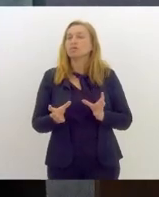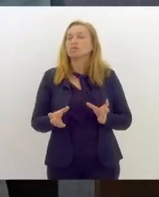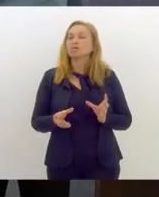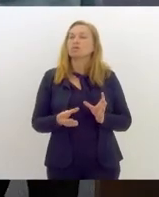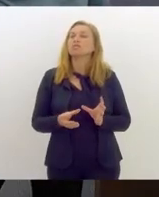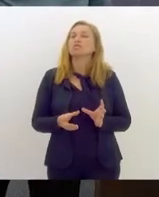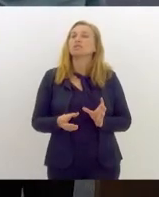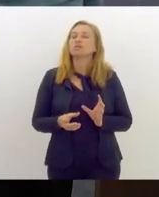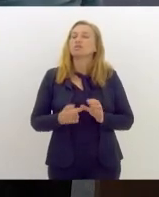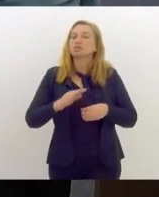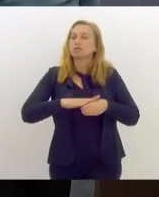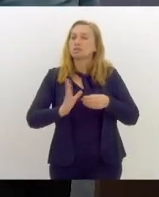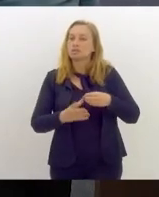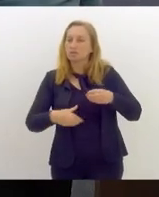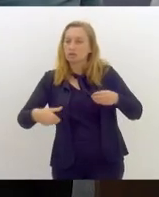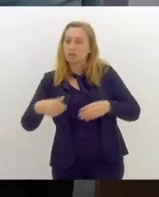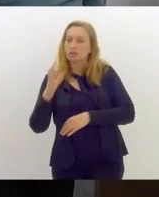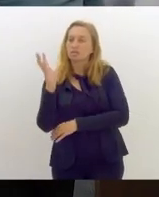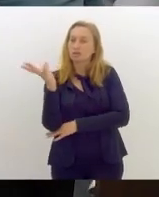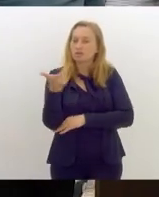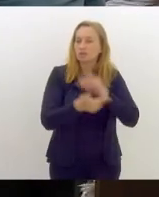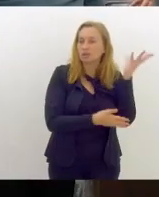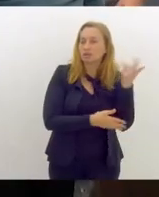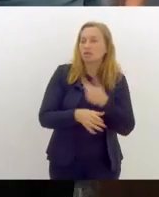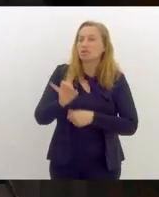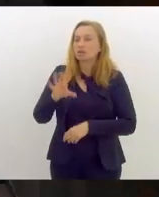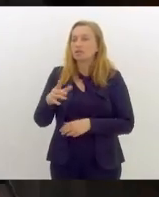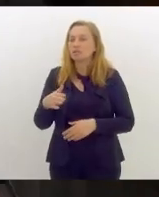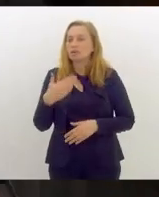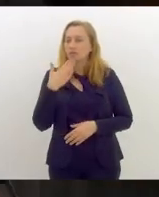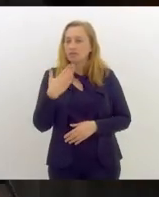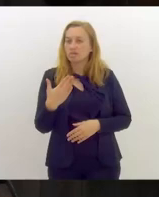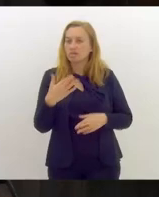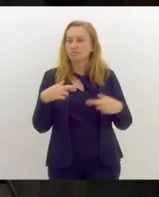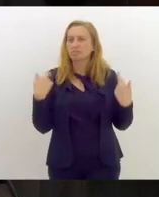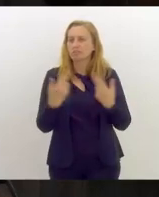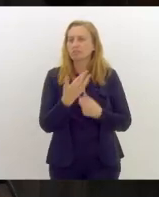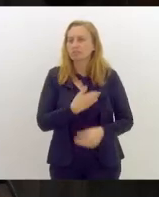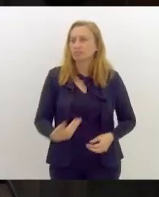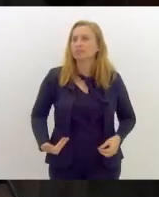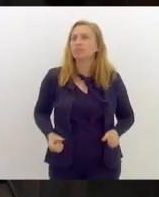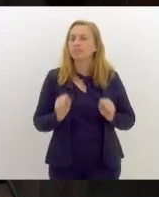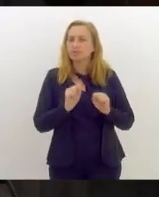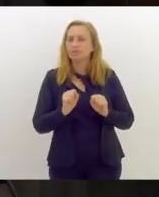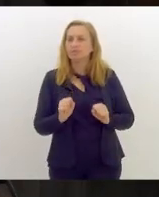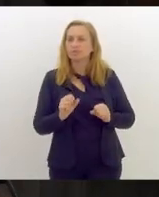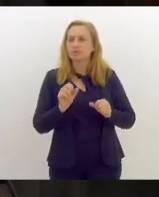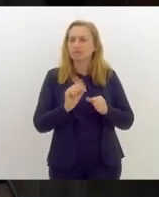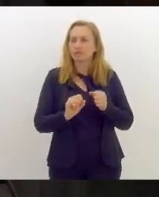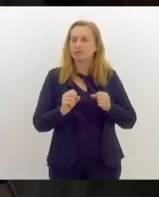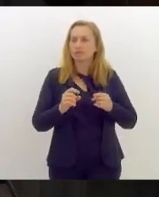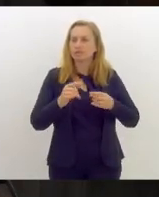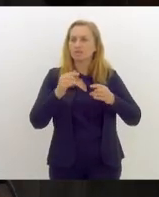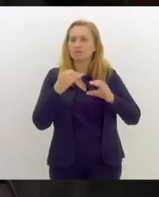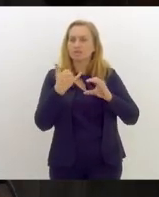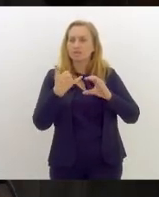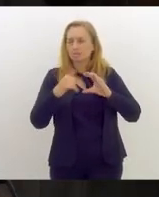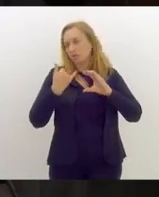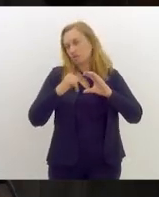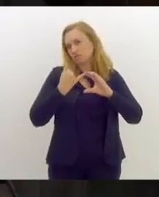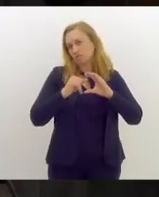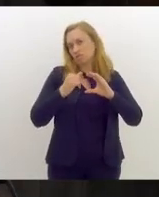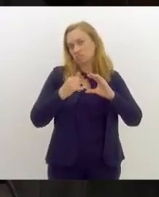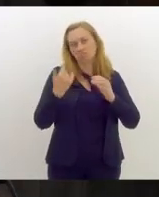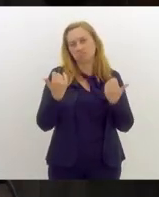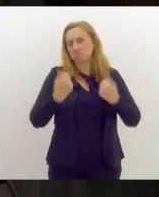do vosso excelência eu só queria propor se for apenas para deliberar a audiência Lucinha a gente pode fazer reunião apenas pelo WhatsApp nem pensada pelo zoom apenas